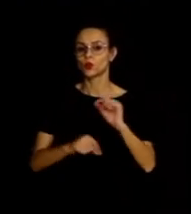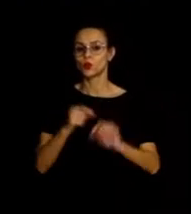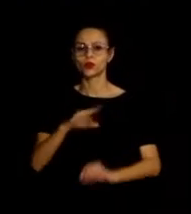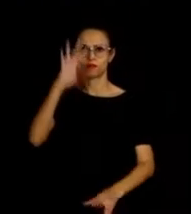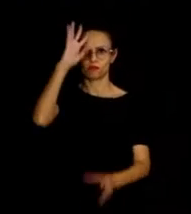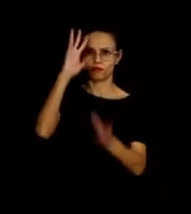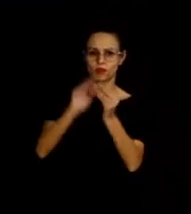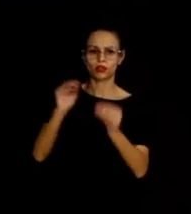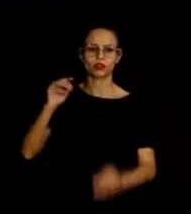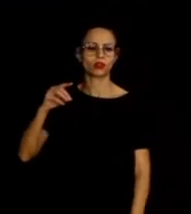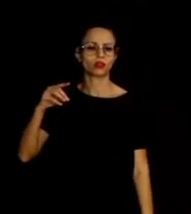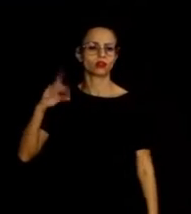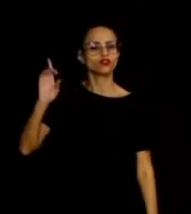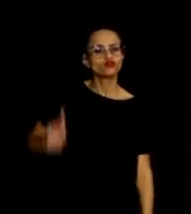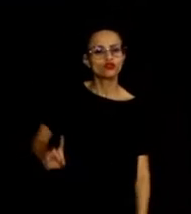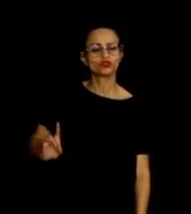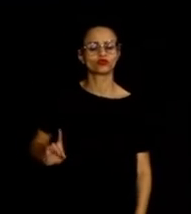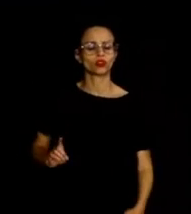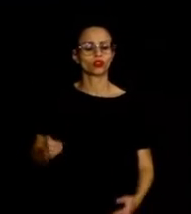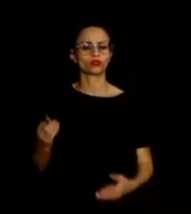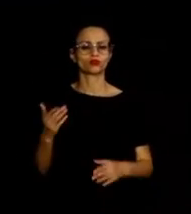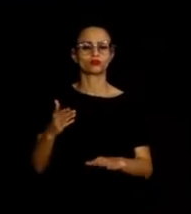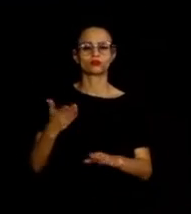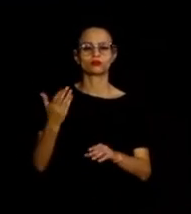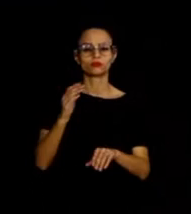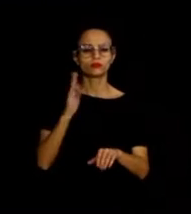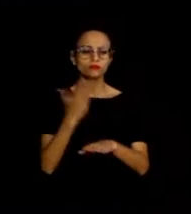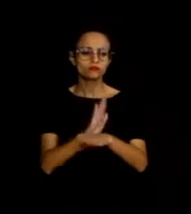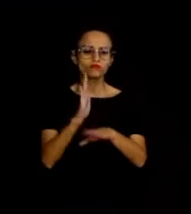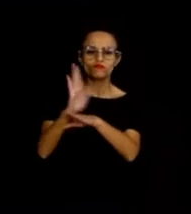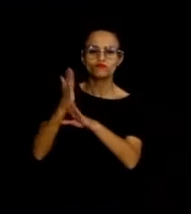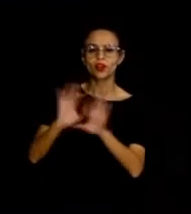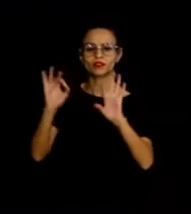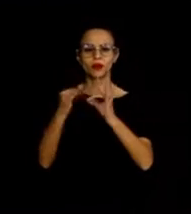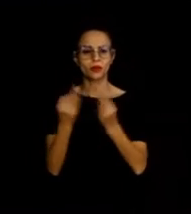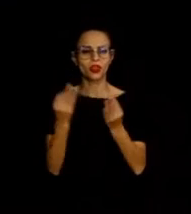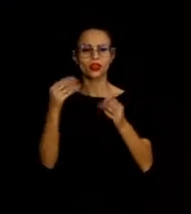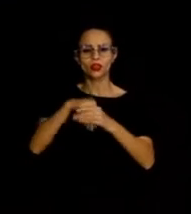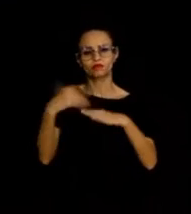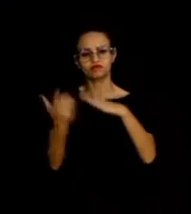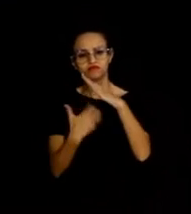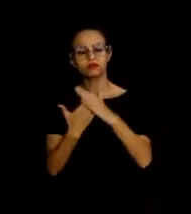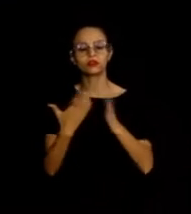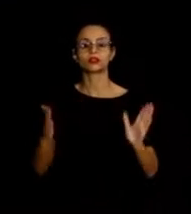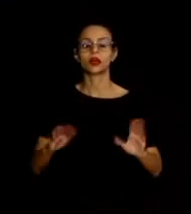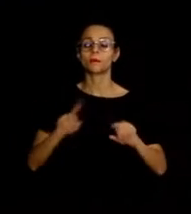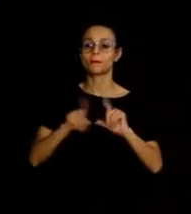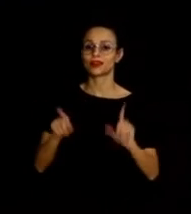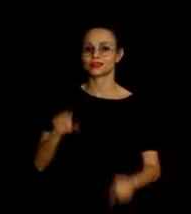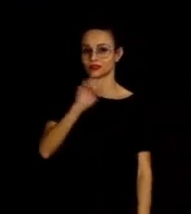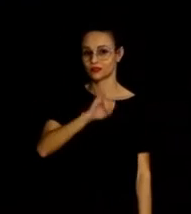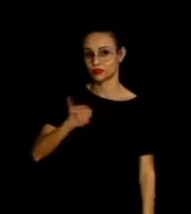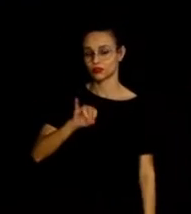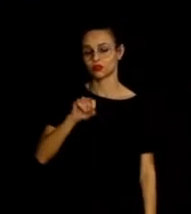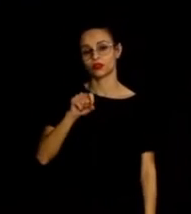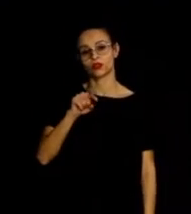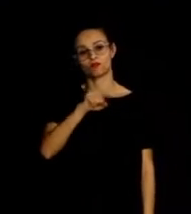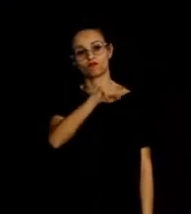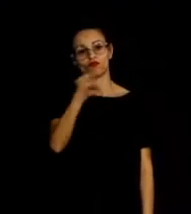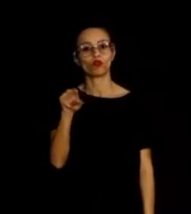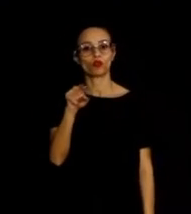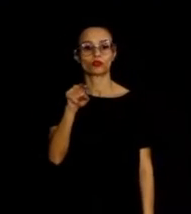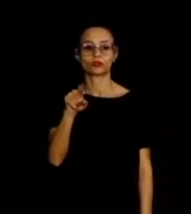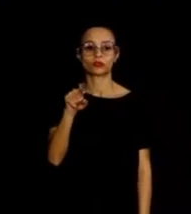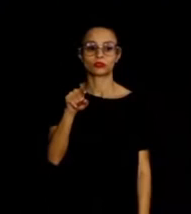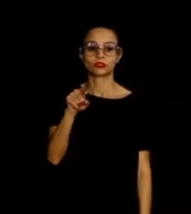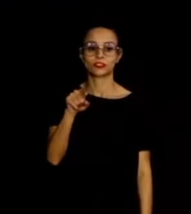entender o direito e dar uma Assessoria mais interna mas personalizada mas se não é esse o teu o